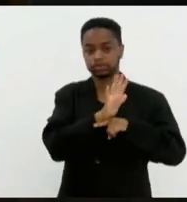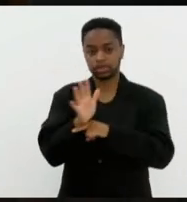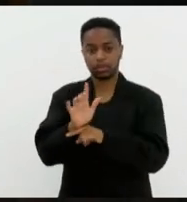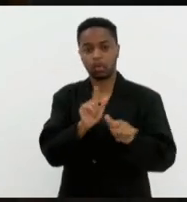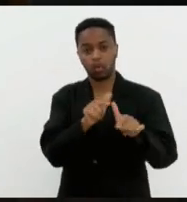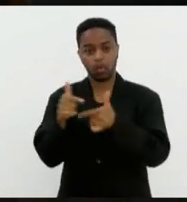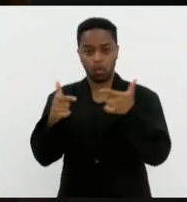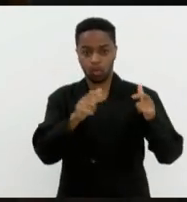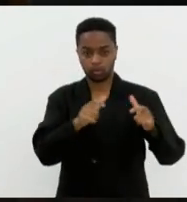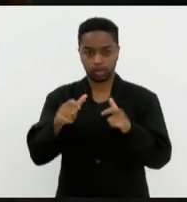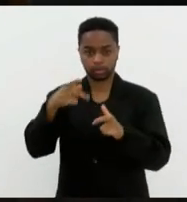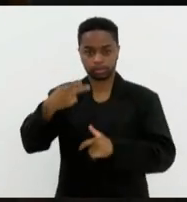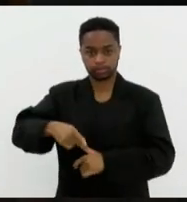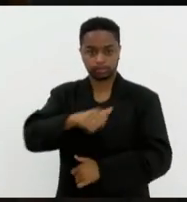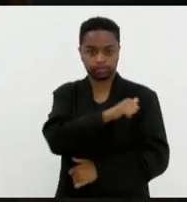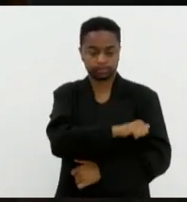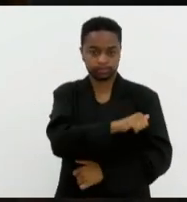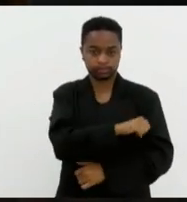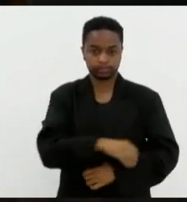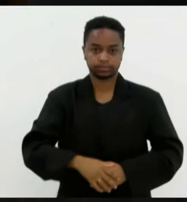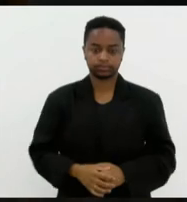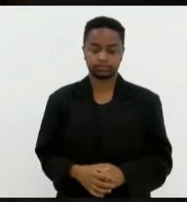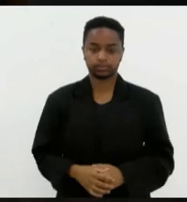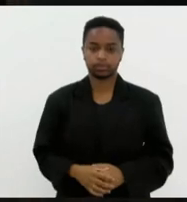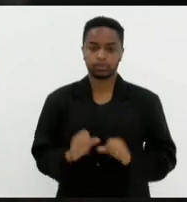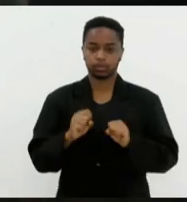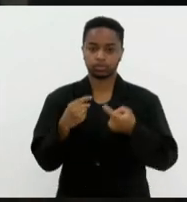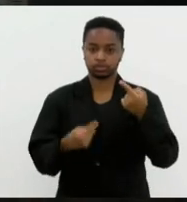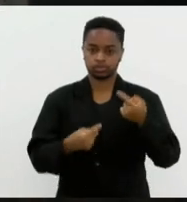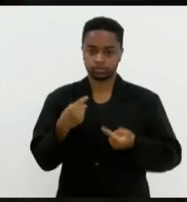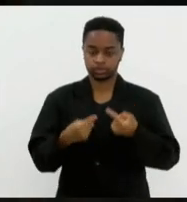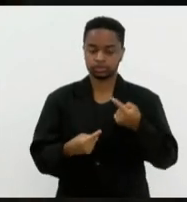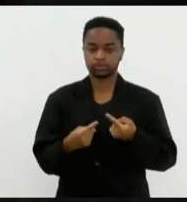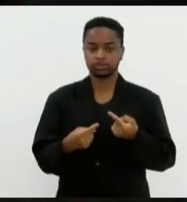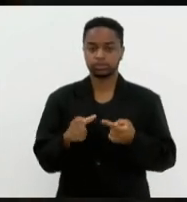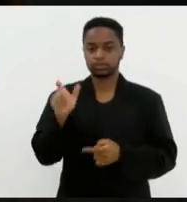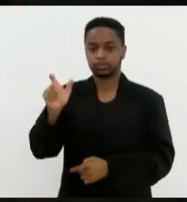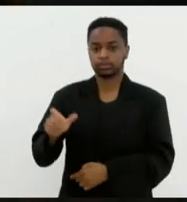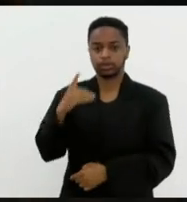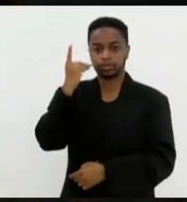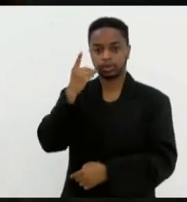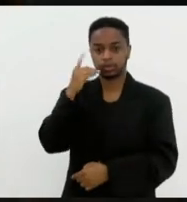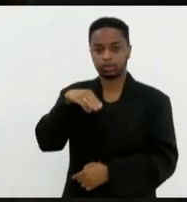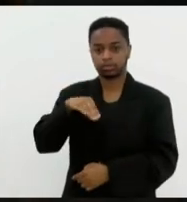no âmbito do Estado do Rio de Janeiro. Em discussão, para discutir, deputado Mink.